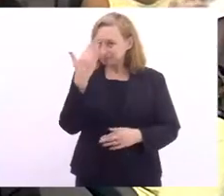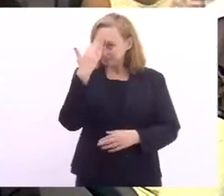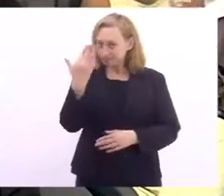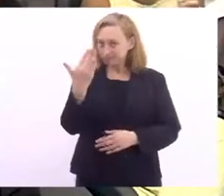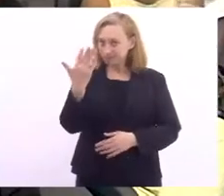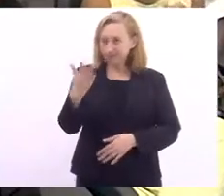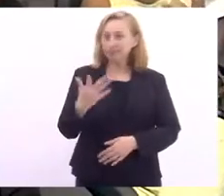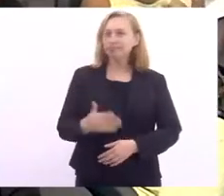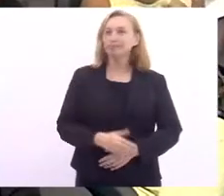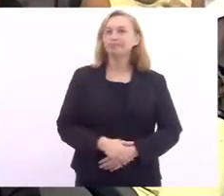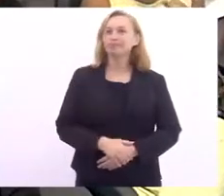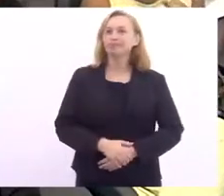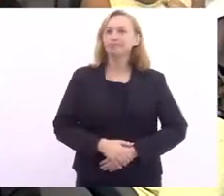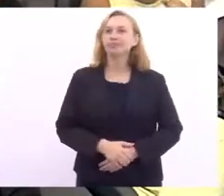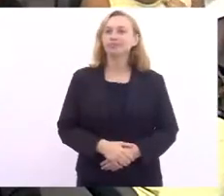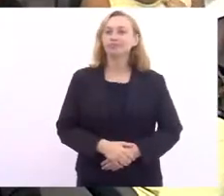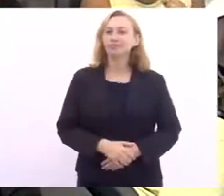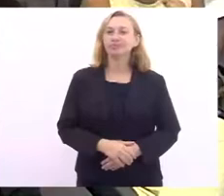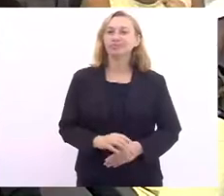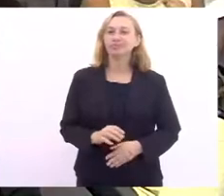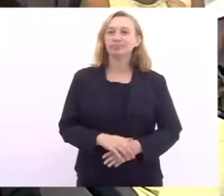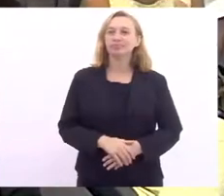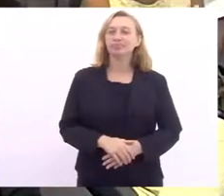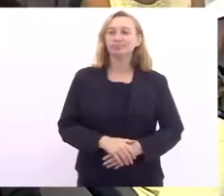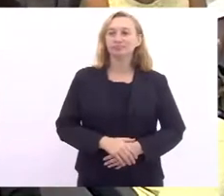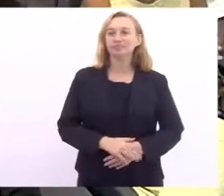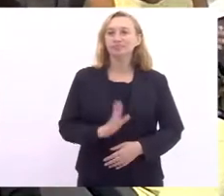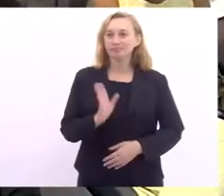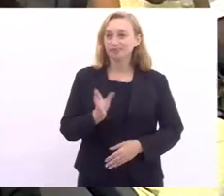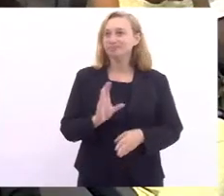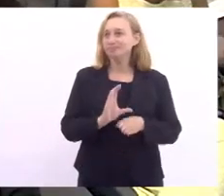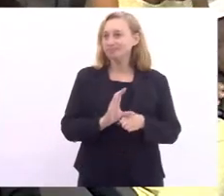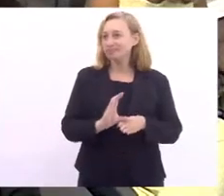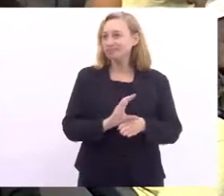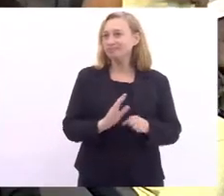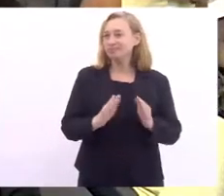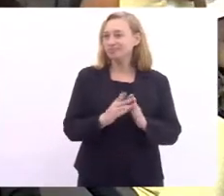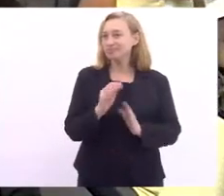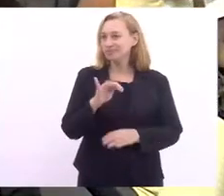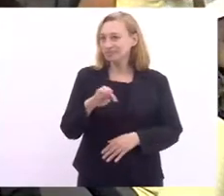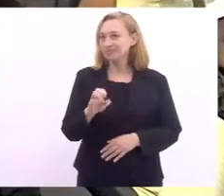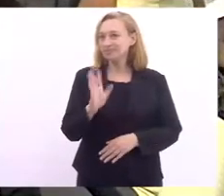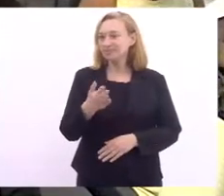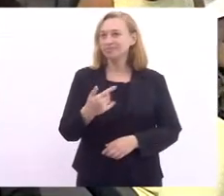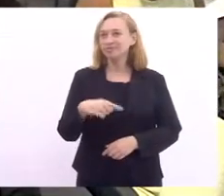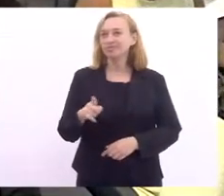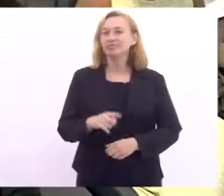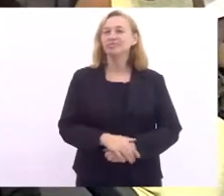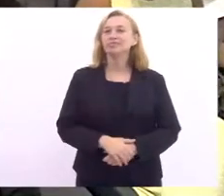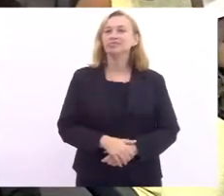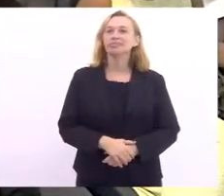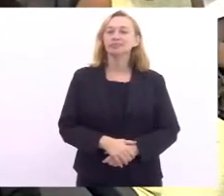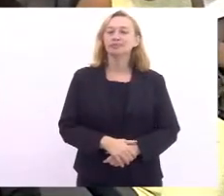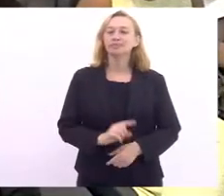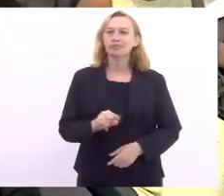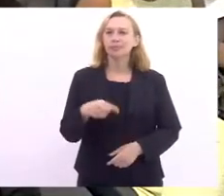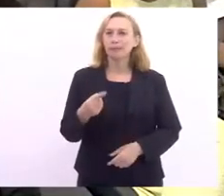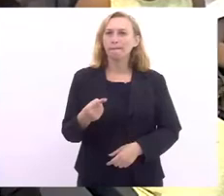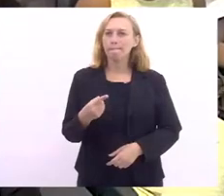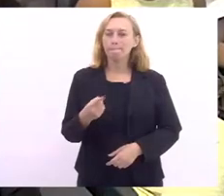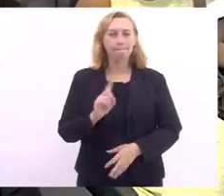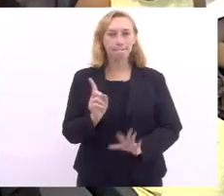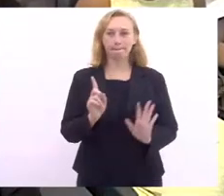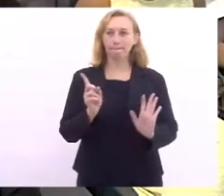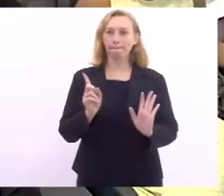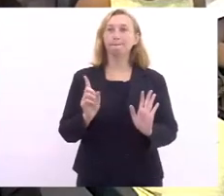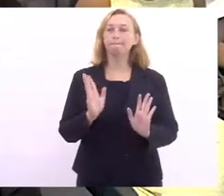futebol que ele conselho da casa ah já foi já foi do Conselho da casa por mês obrigado Henrique tem mais uma aqui não não